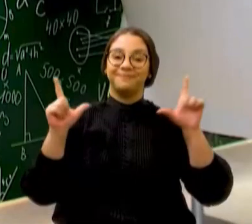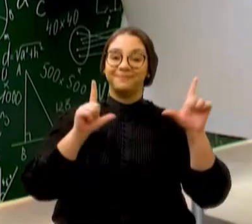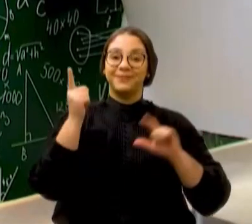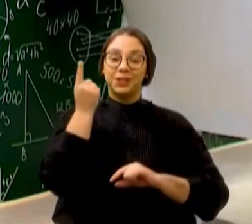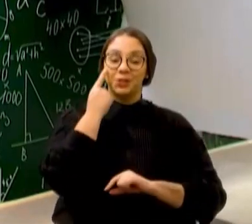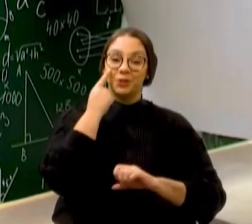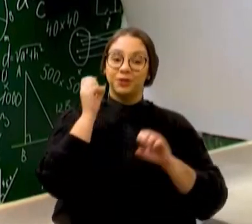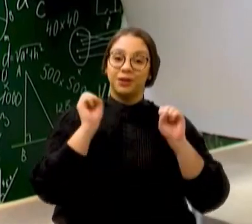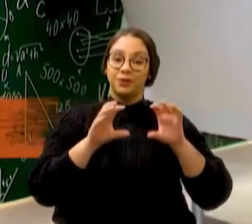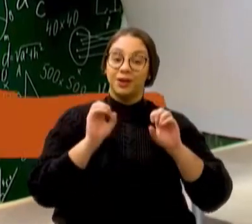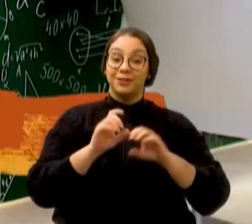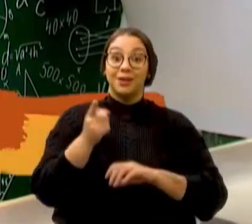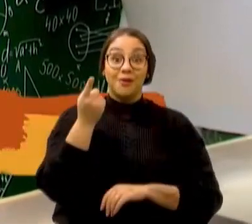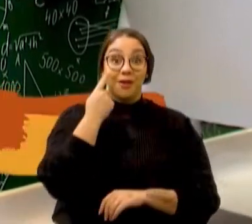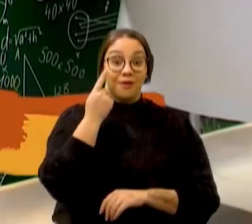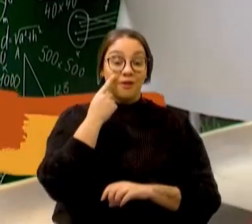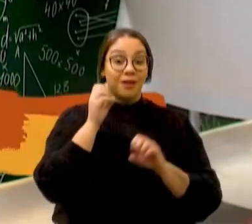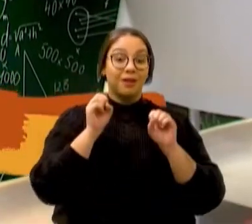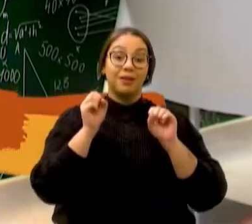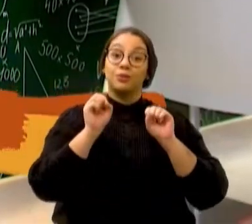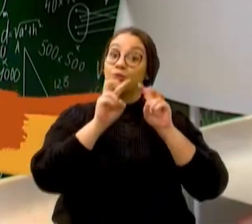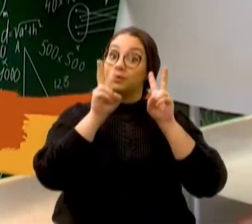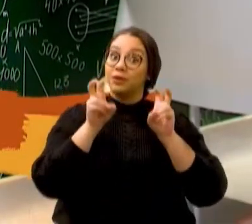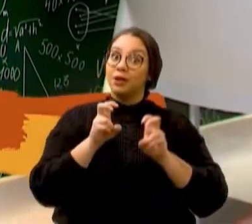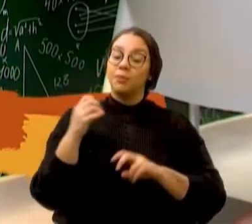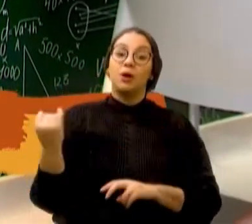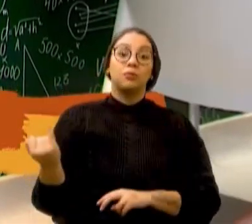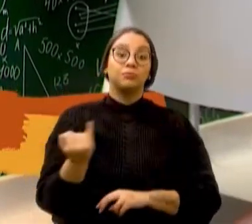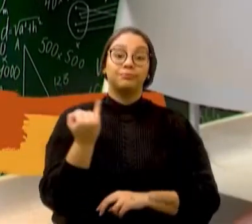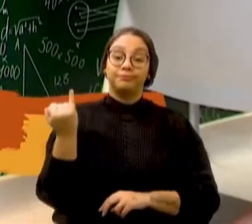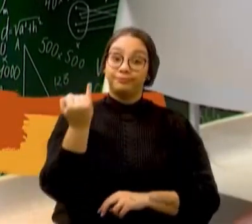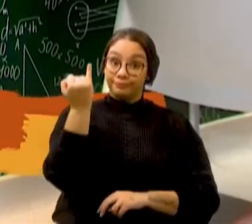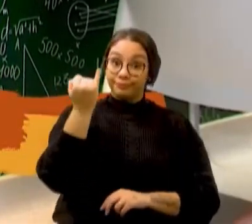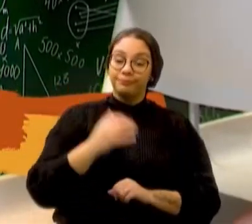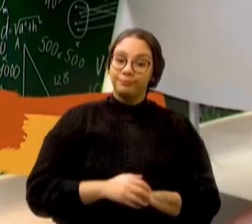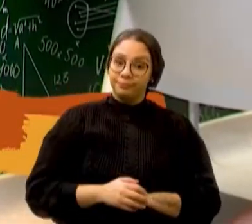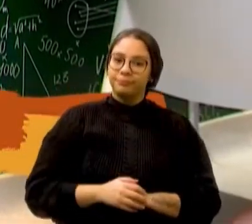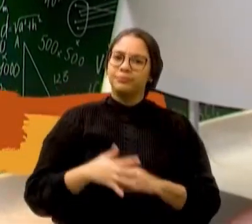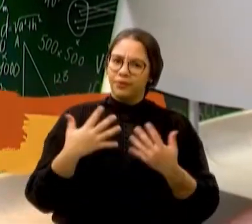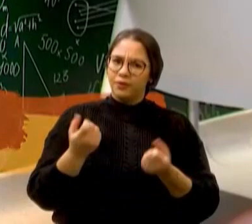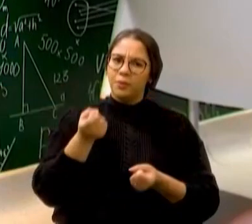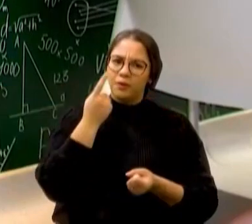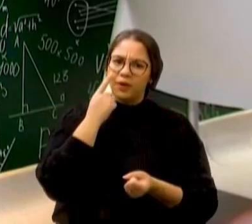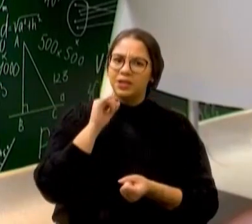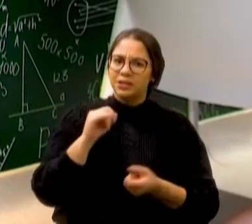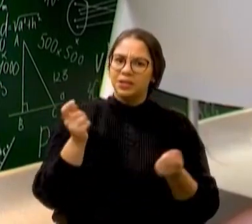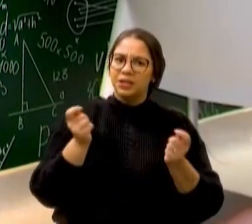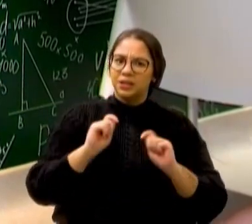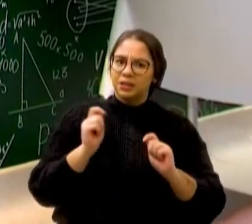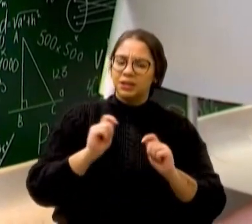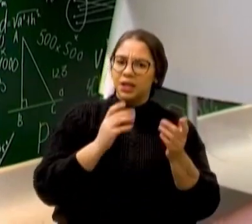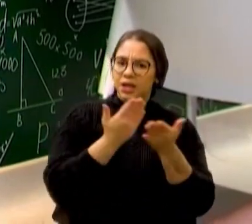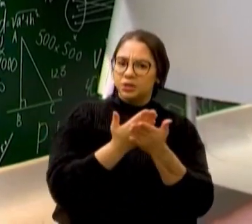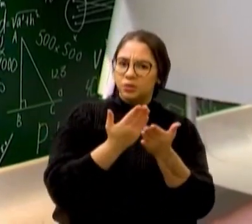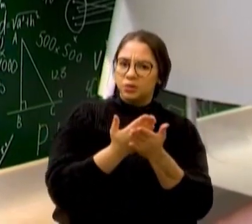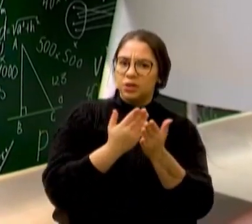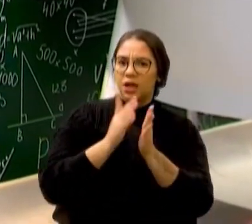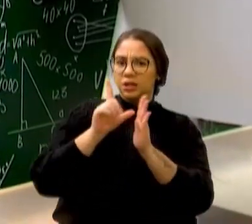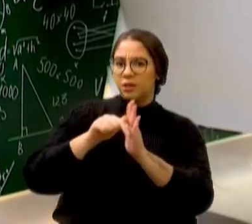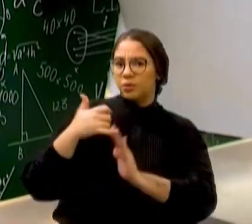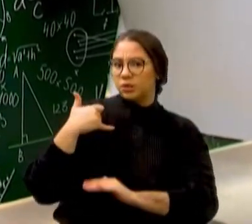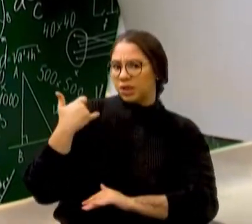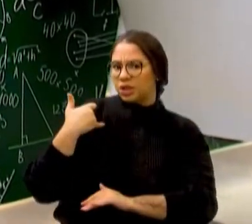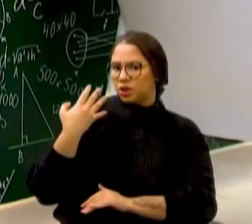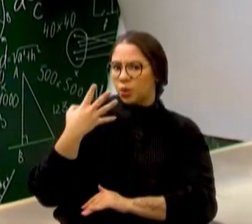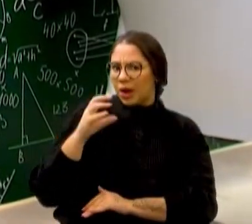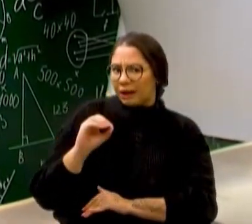Bom, é o quadro De Olho na Educação e olha só que assunto importante. Será que é possível estudar depois